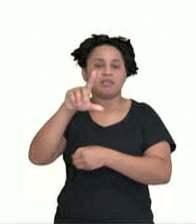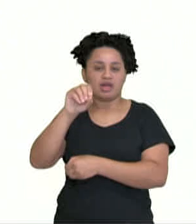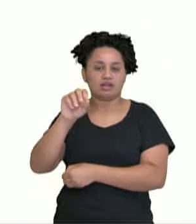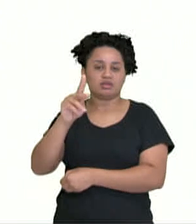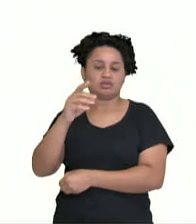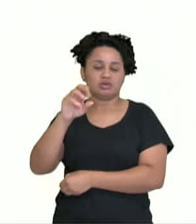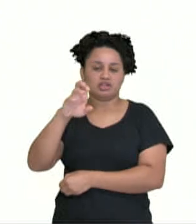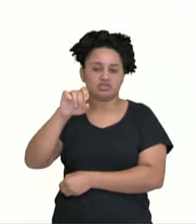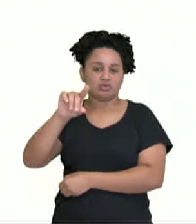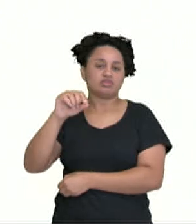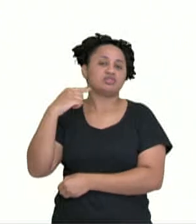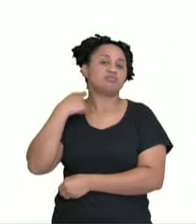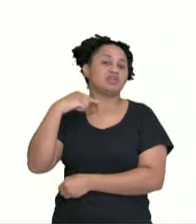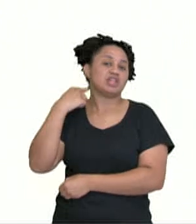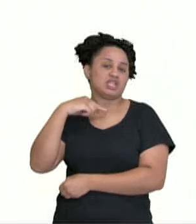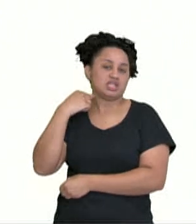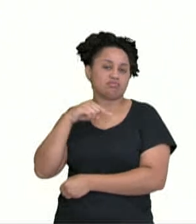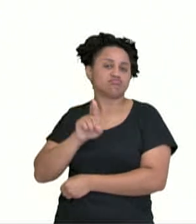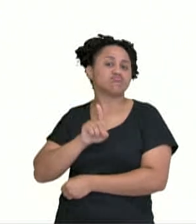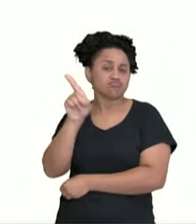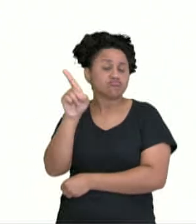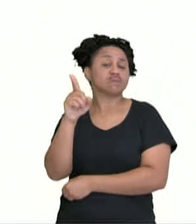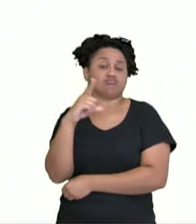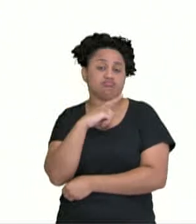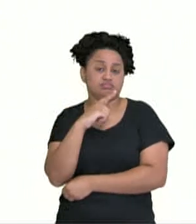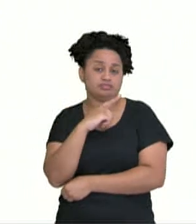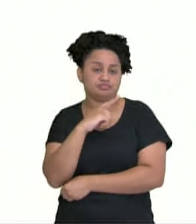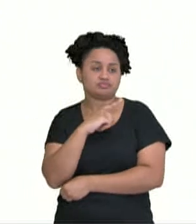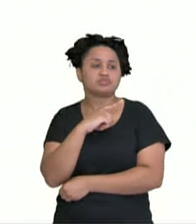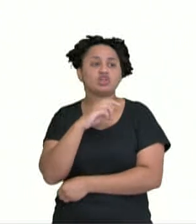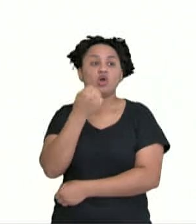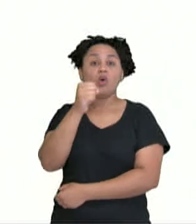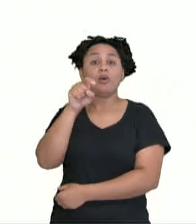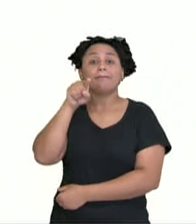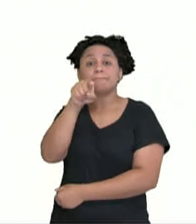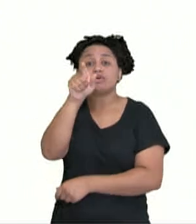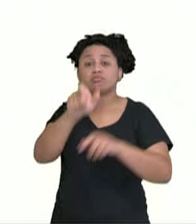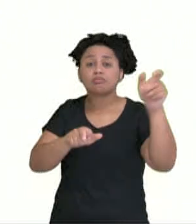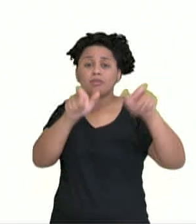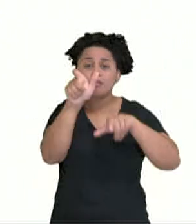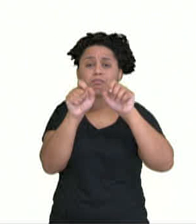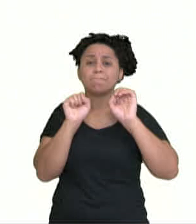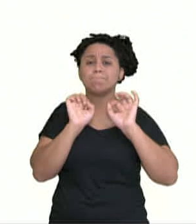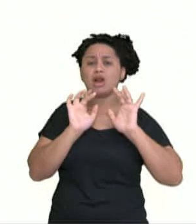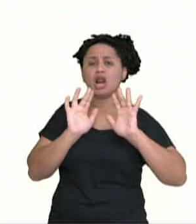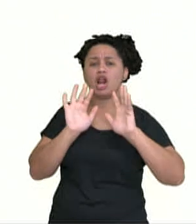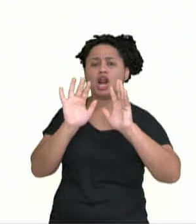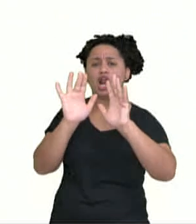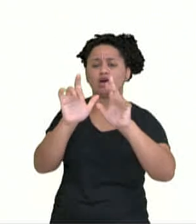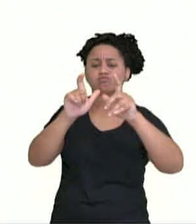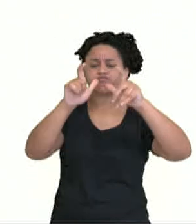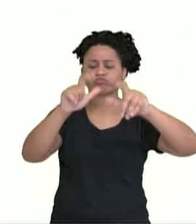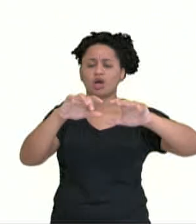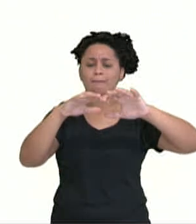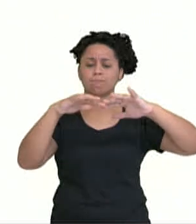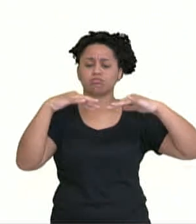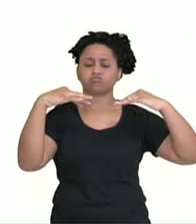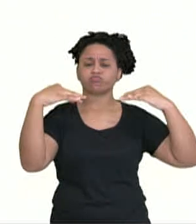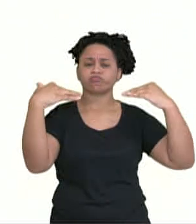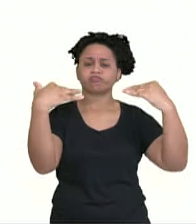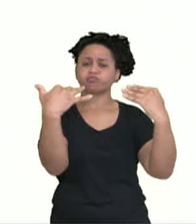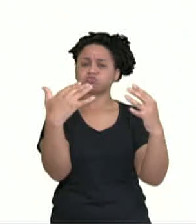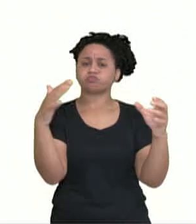Gerais. Então, em 2017, 8 mil pessoas lotaram o ginásio Mineirinho em Belo